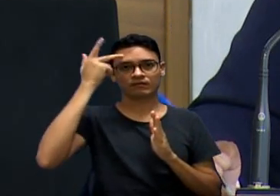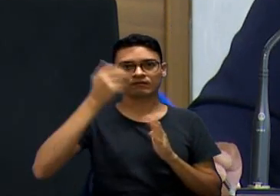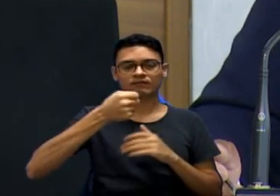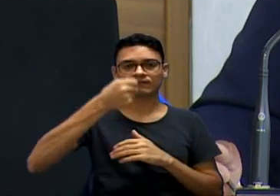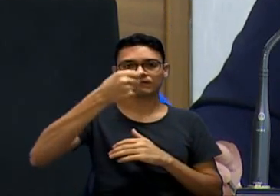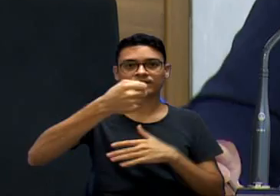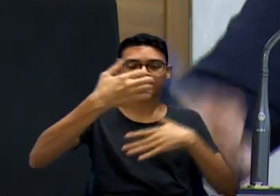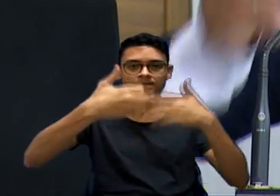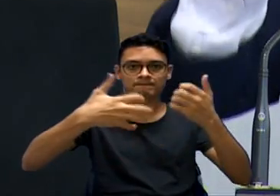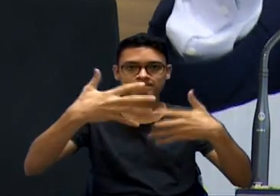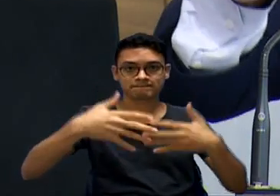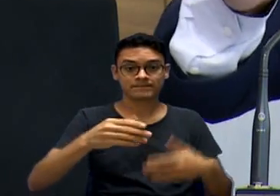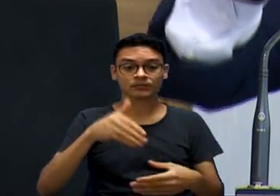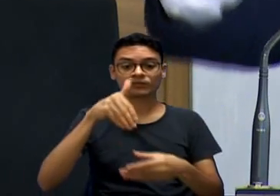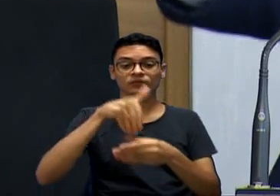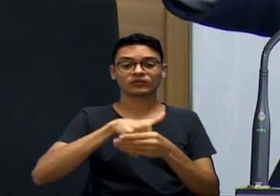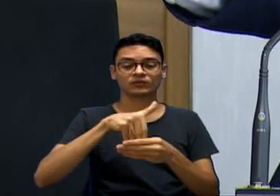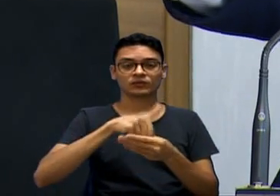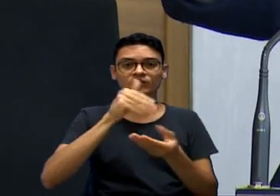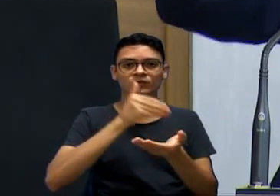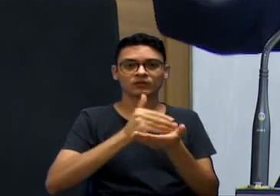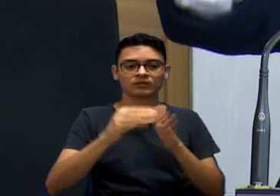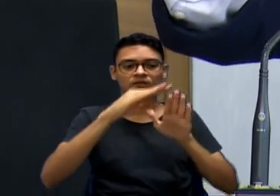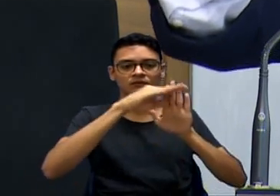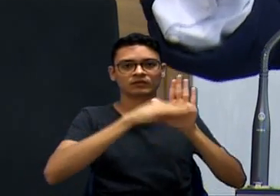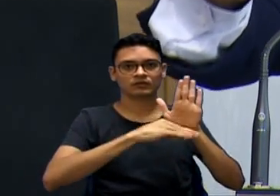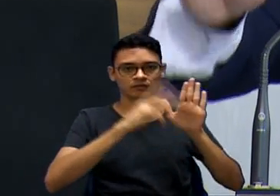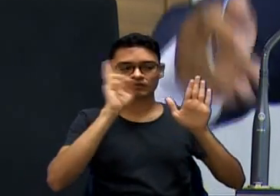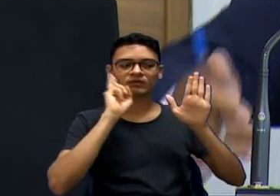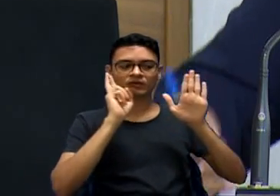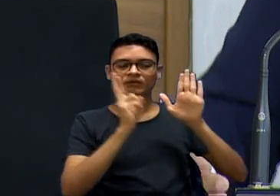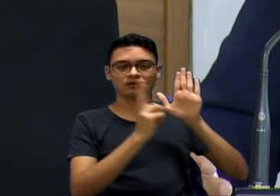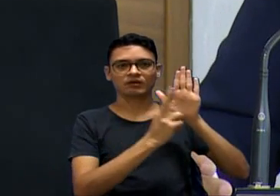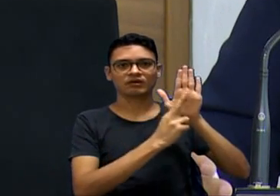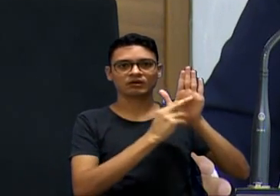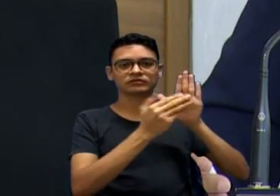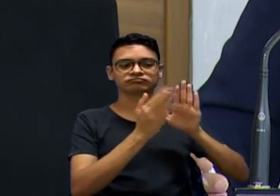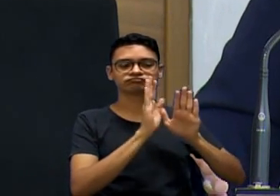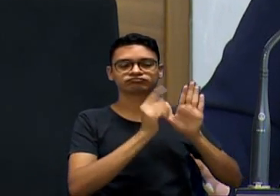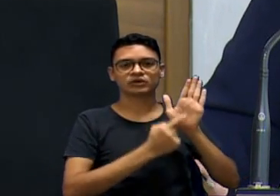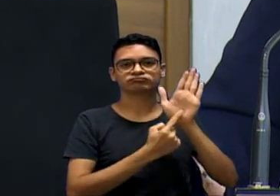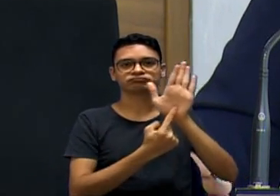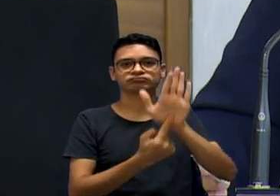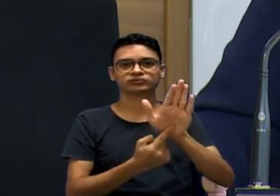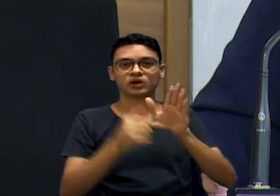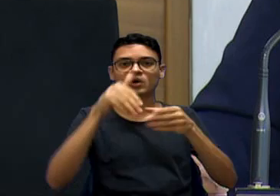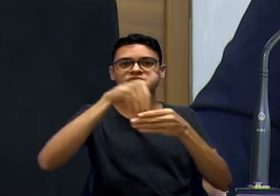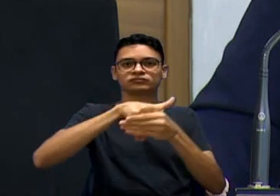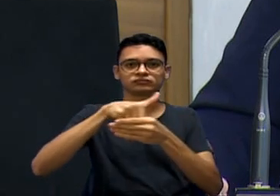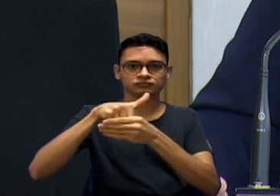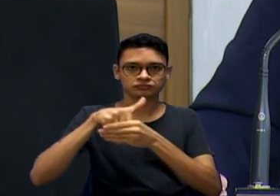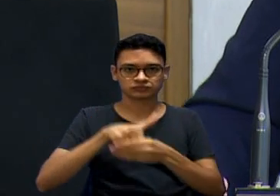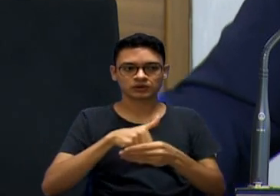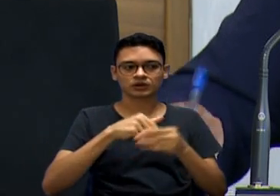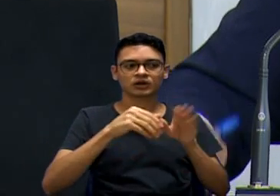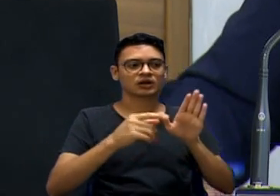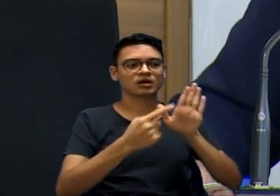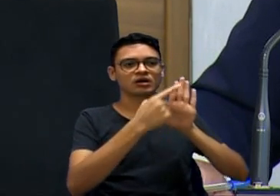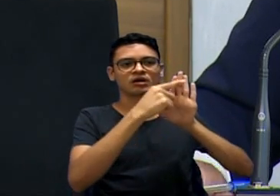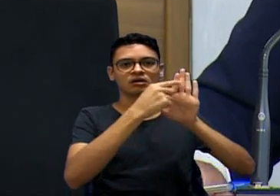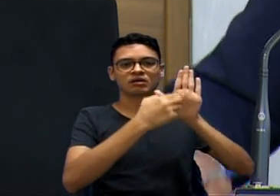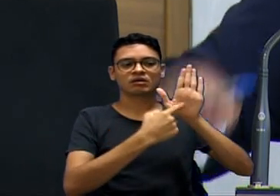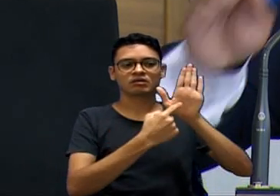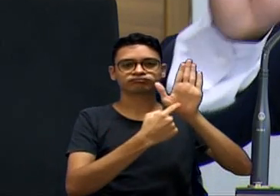eu vou colocar em votação os requerimentos, respeitando os destaques, eu coloco em votação os requerimentos não destacados.